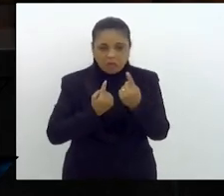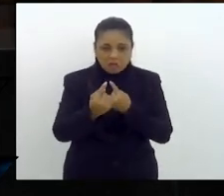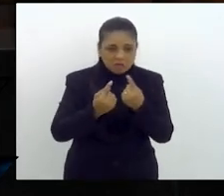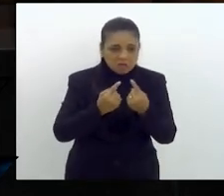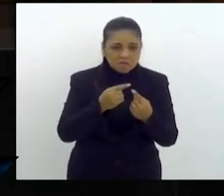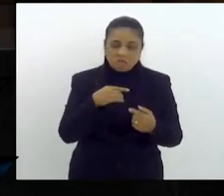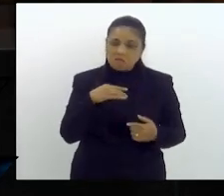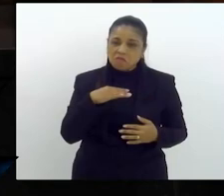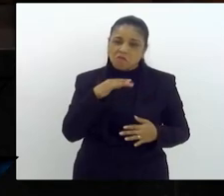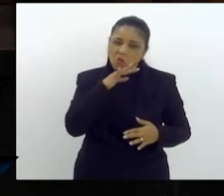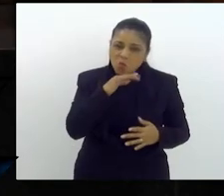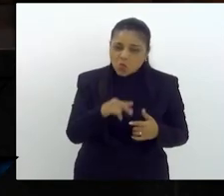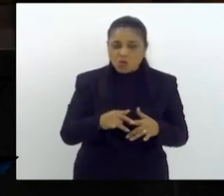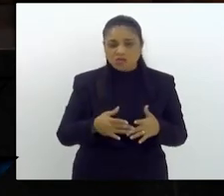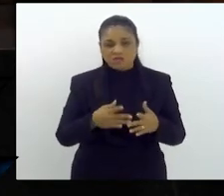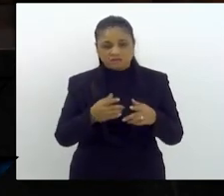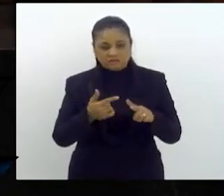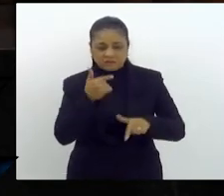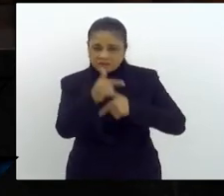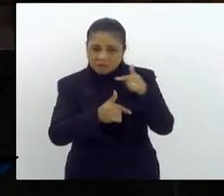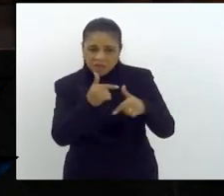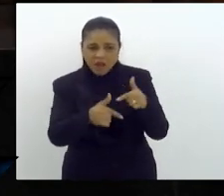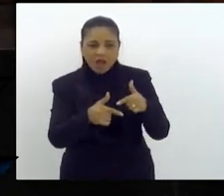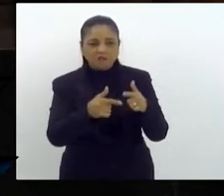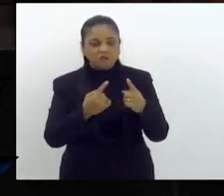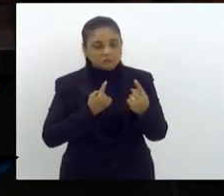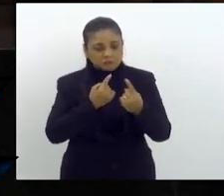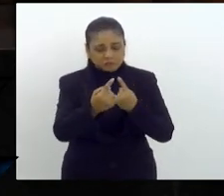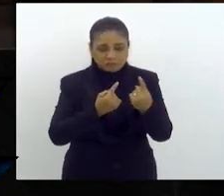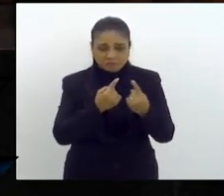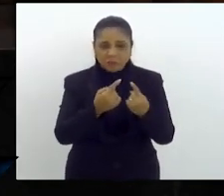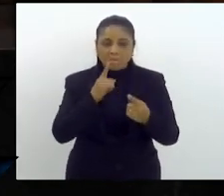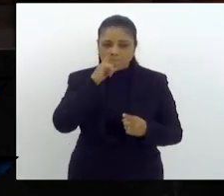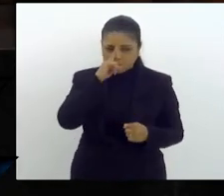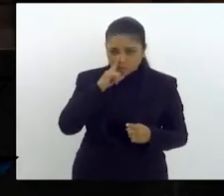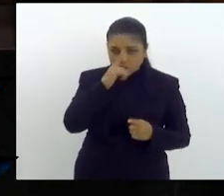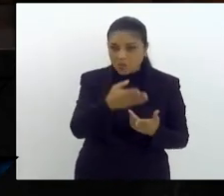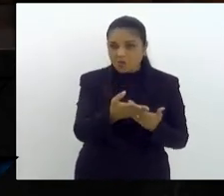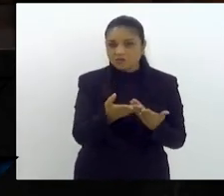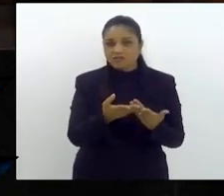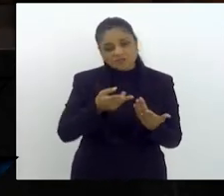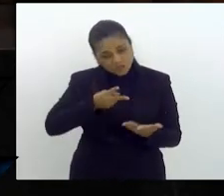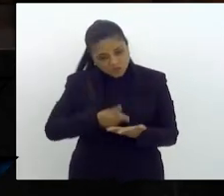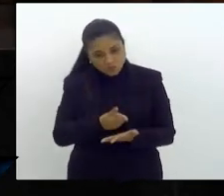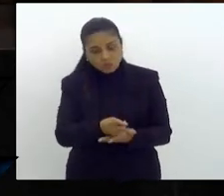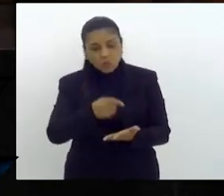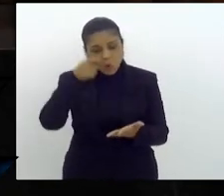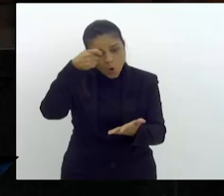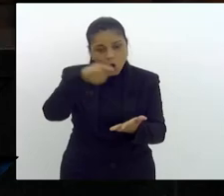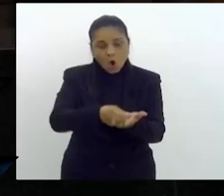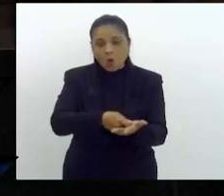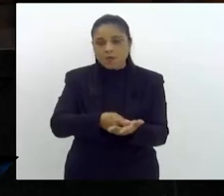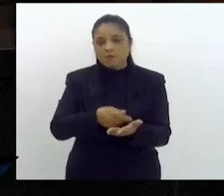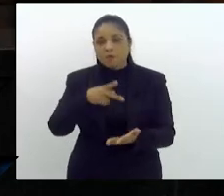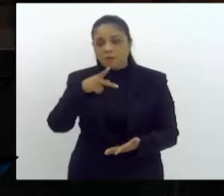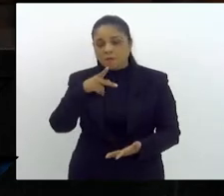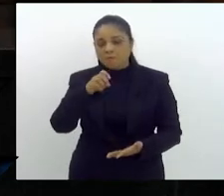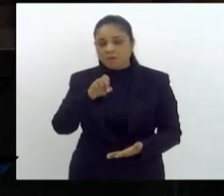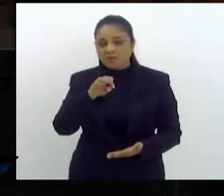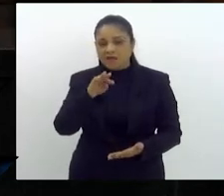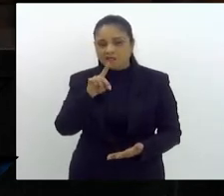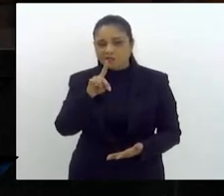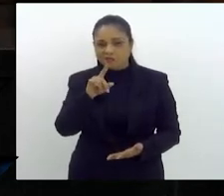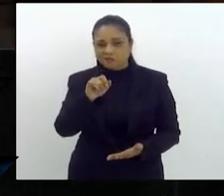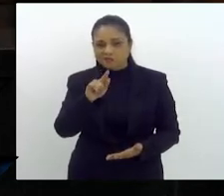sendo uma das rodovias mais inseguras que a gente tem E aí Eles continuam ali cobrando um pedágio abusivo